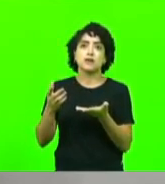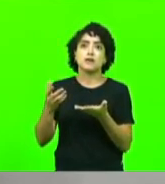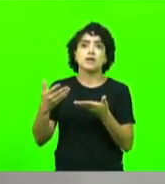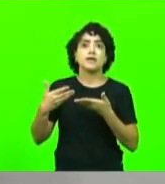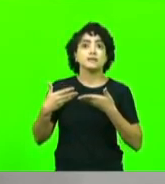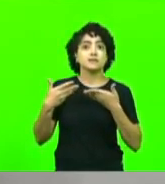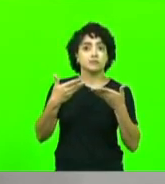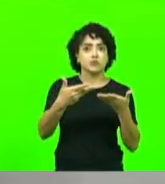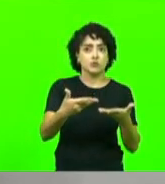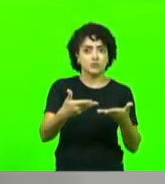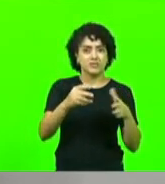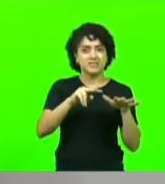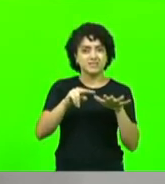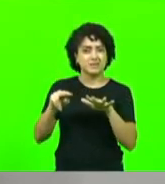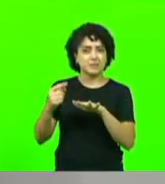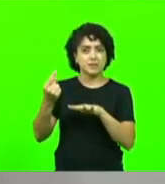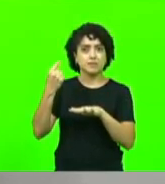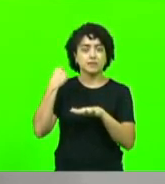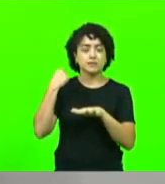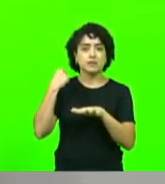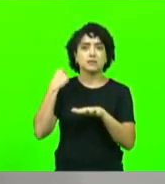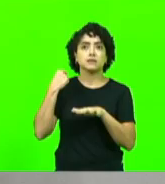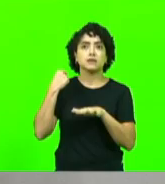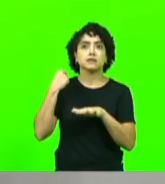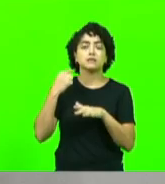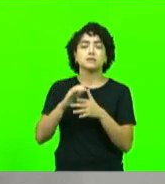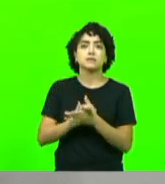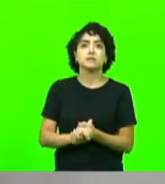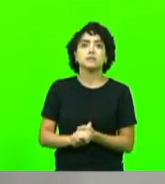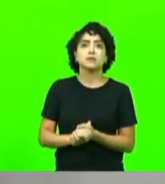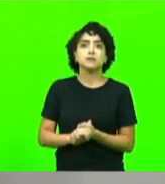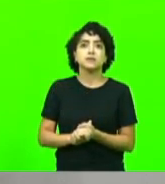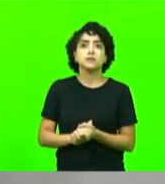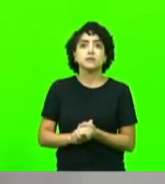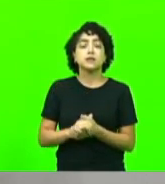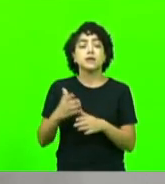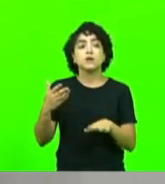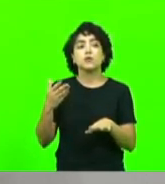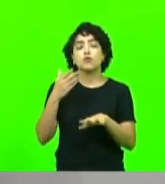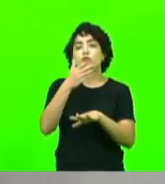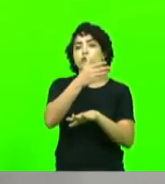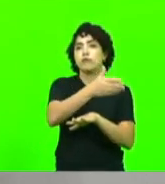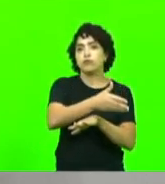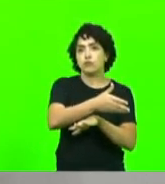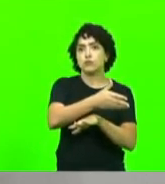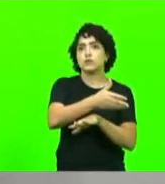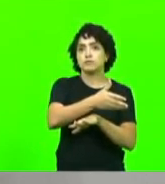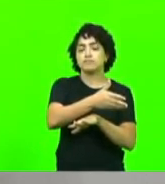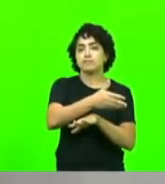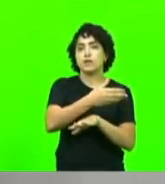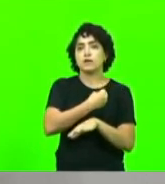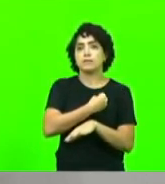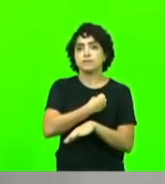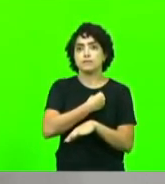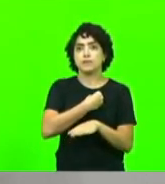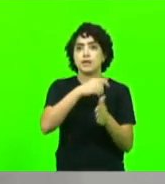semana passada, retrasada, aliás, e semana passada eu estive presente na